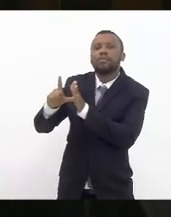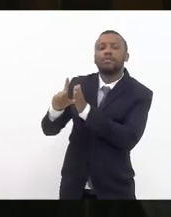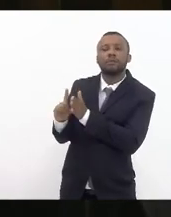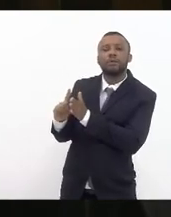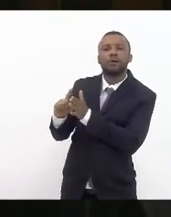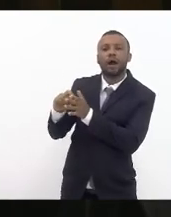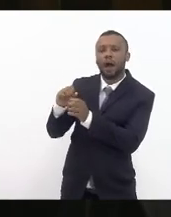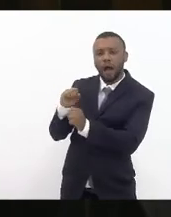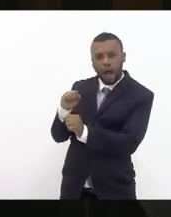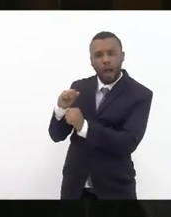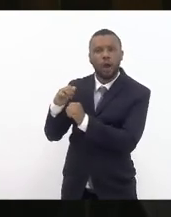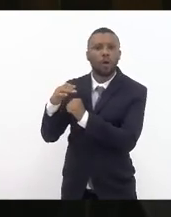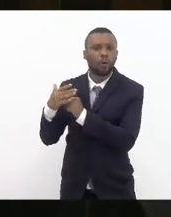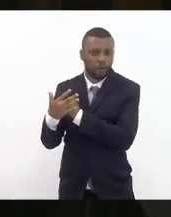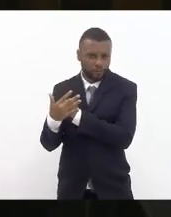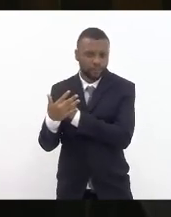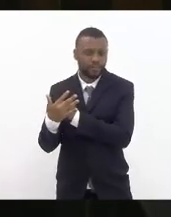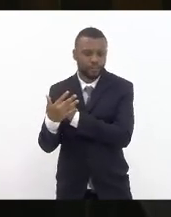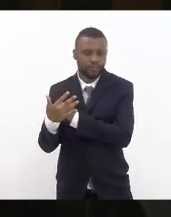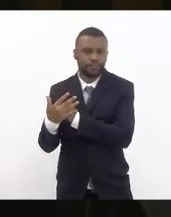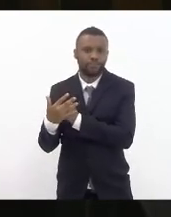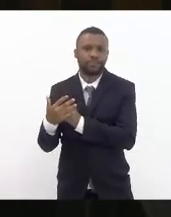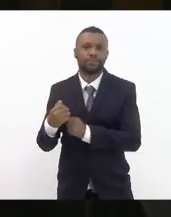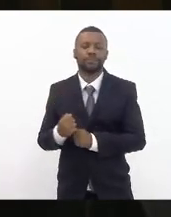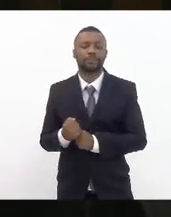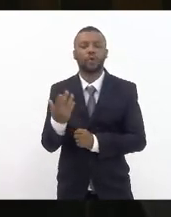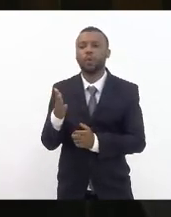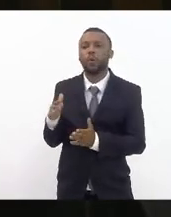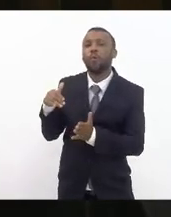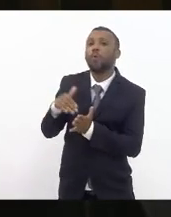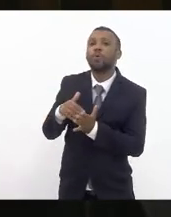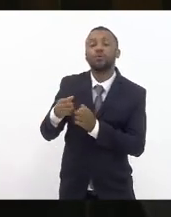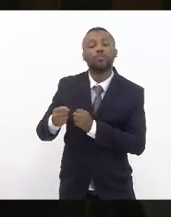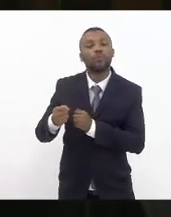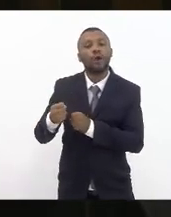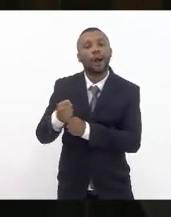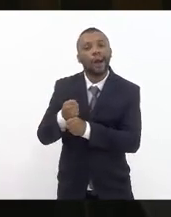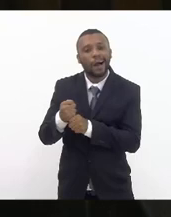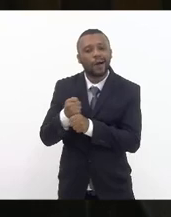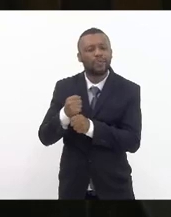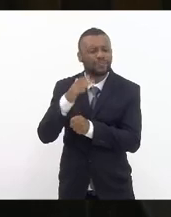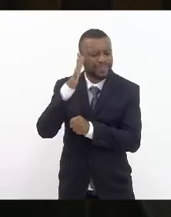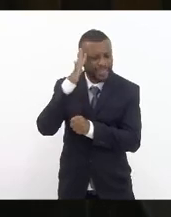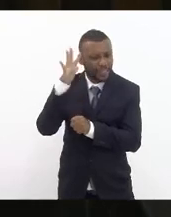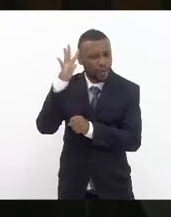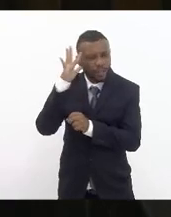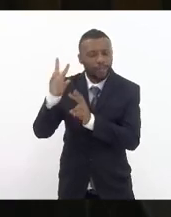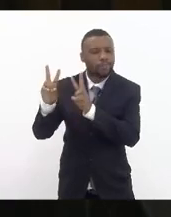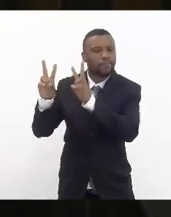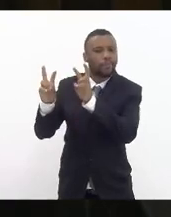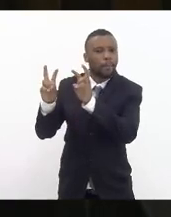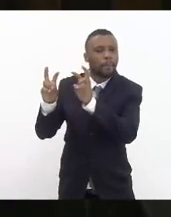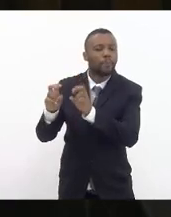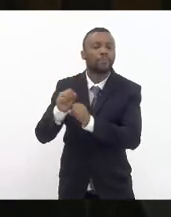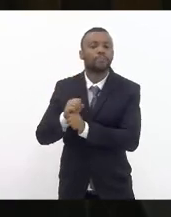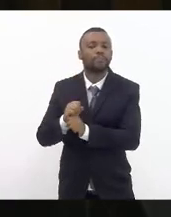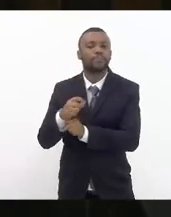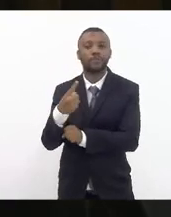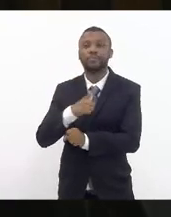a Covid. Foi o último ano, em tese, de alguma